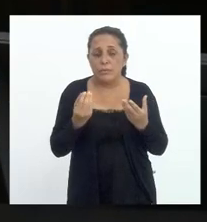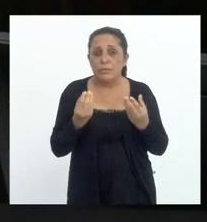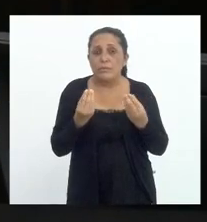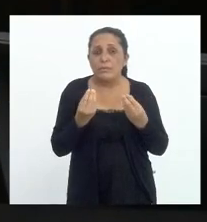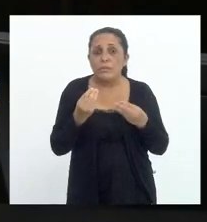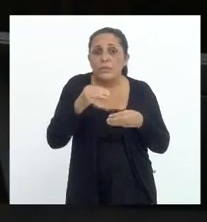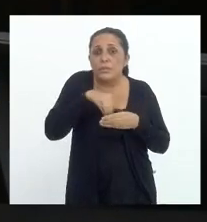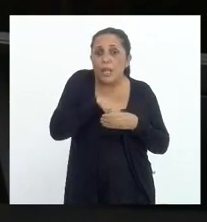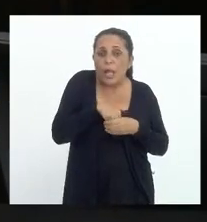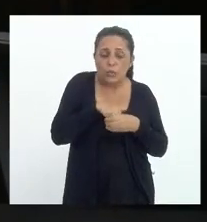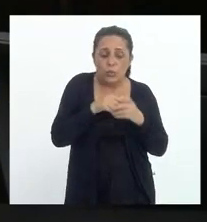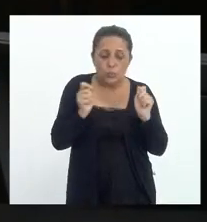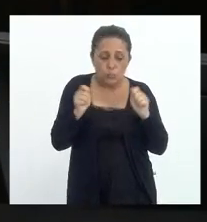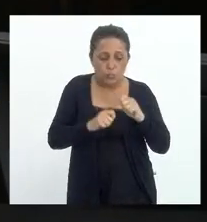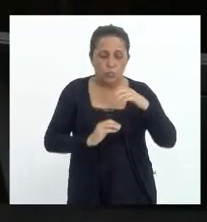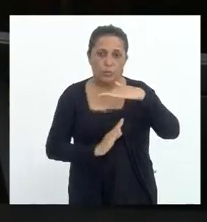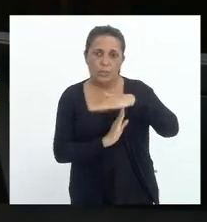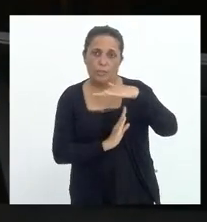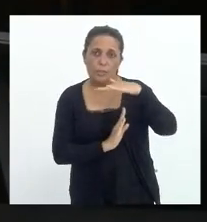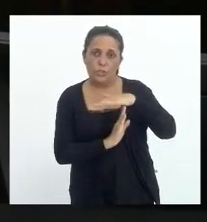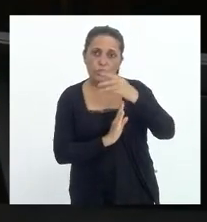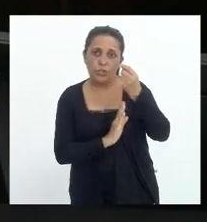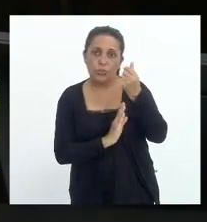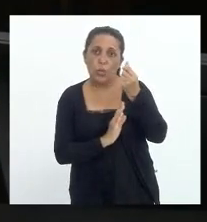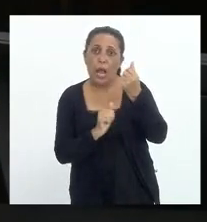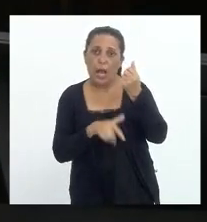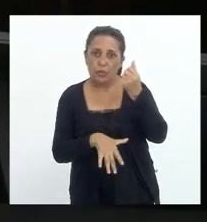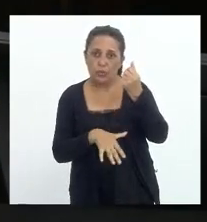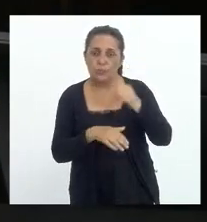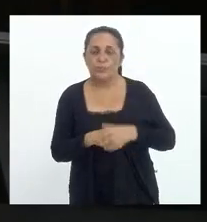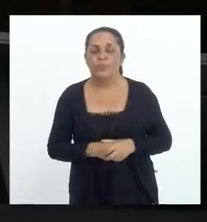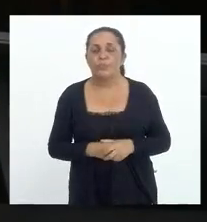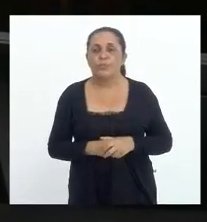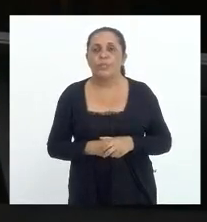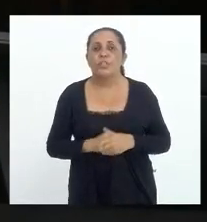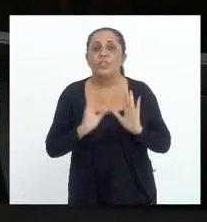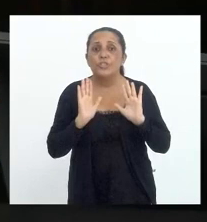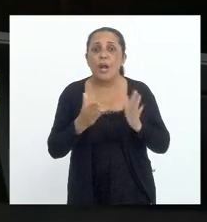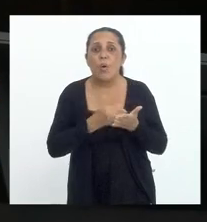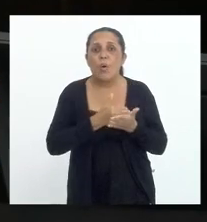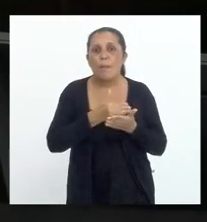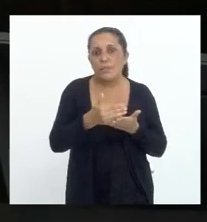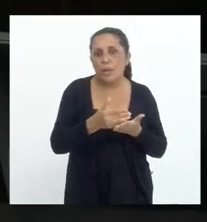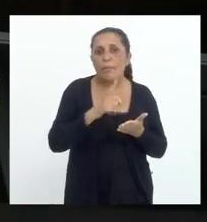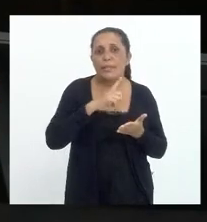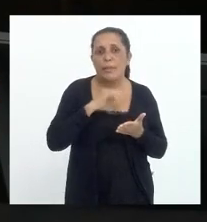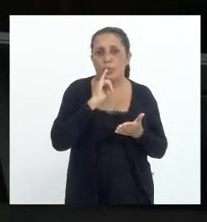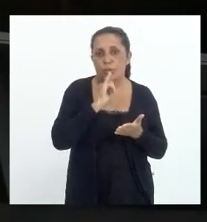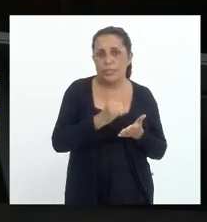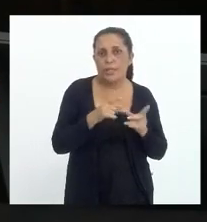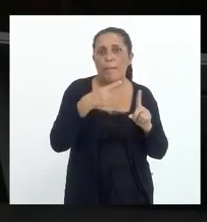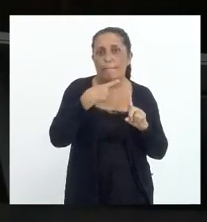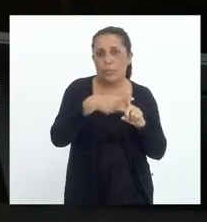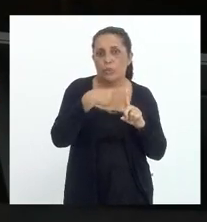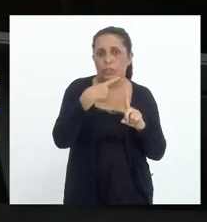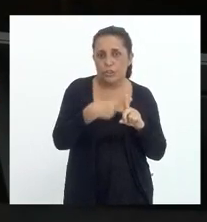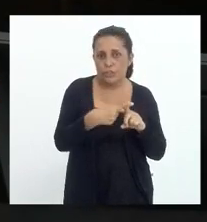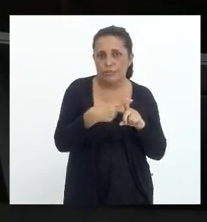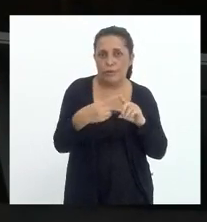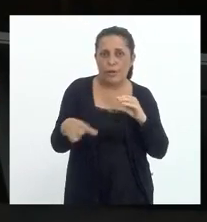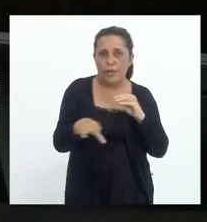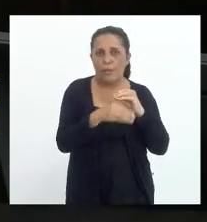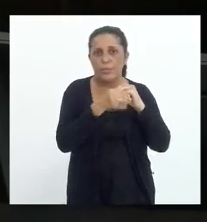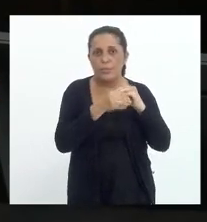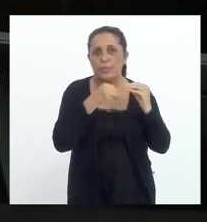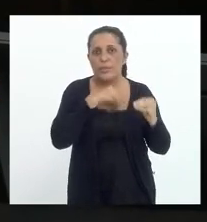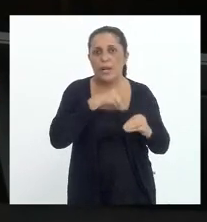teto de gastos. É isso. Começamos a fazer agora e já demos uma notícia positiva em relação à recomposição